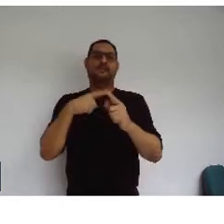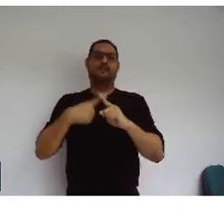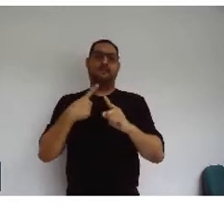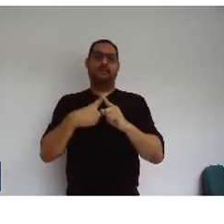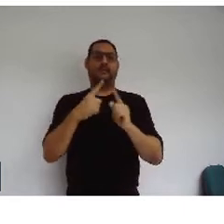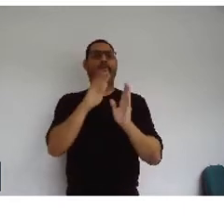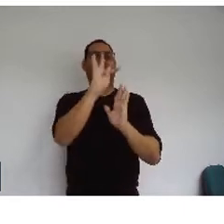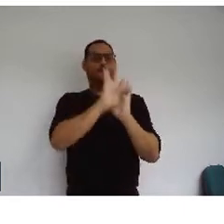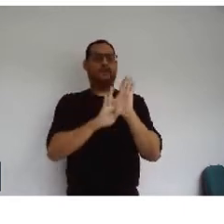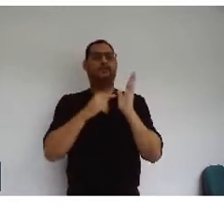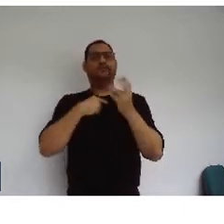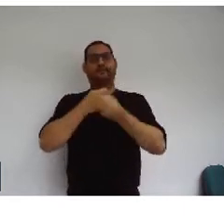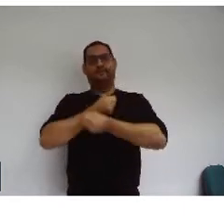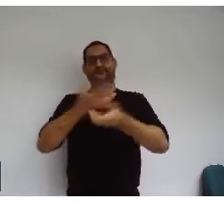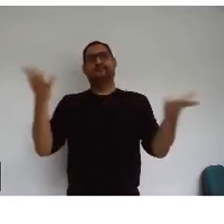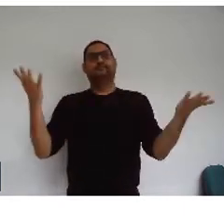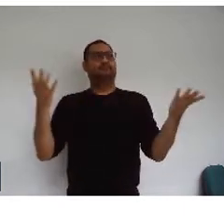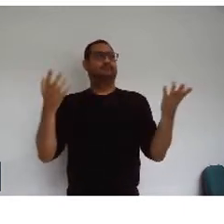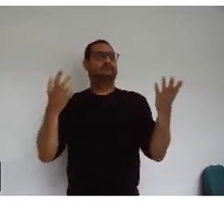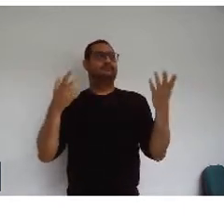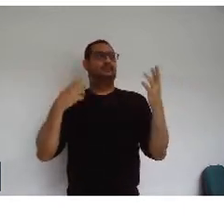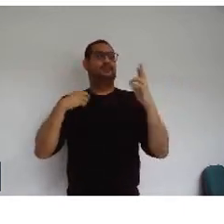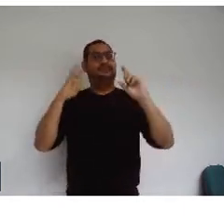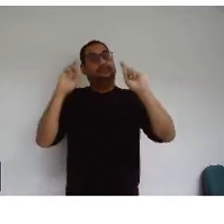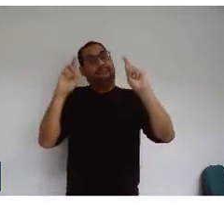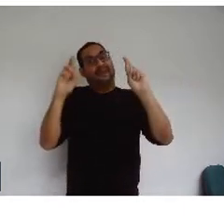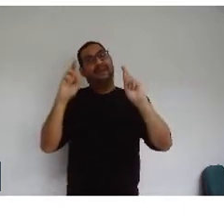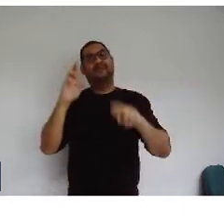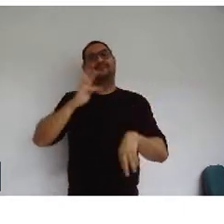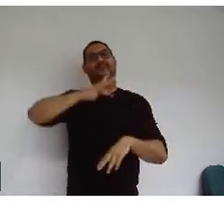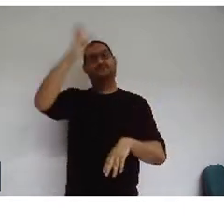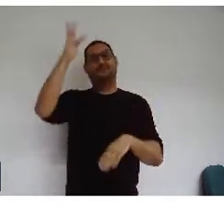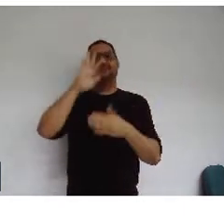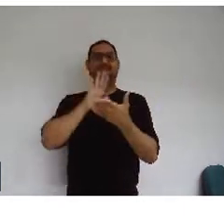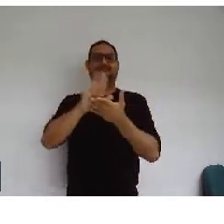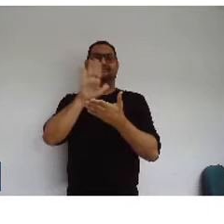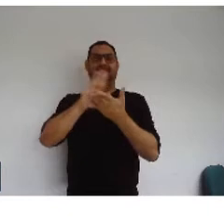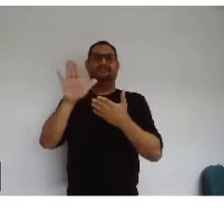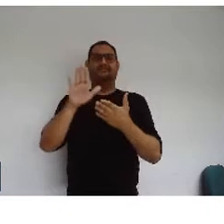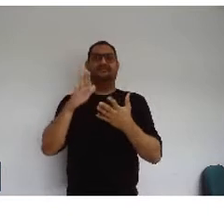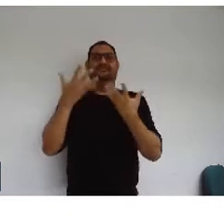estar disponível, espero, se for aceito em alguma revista.